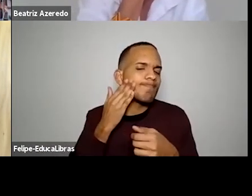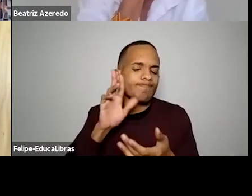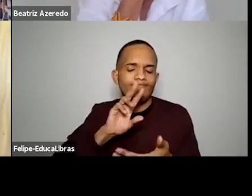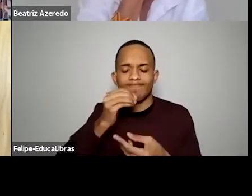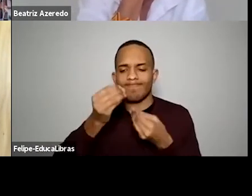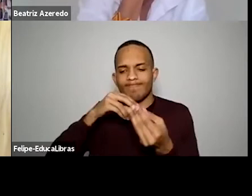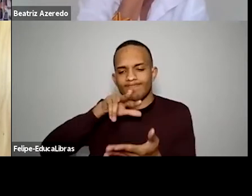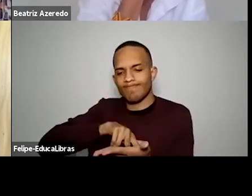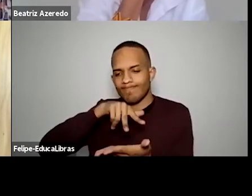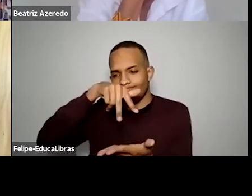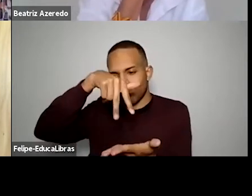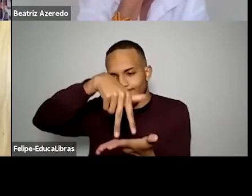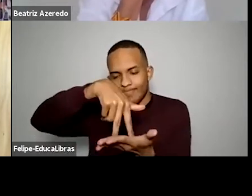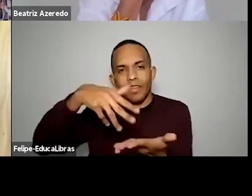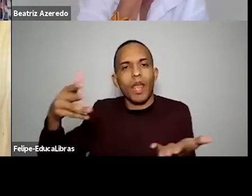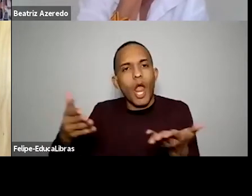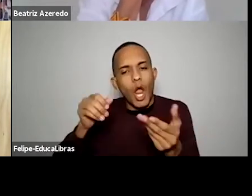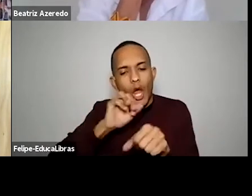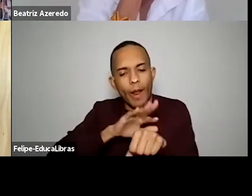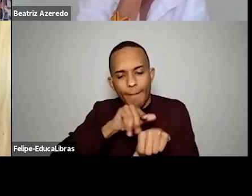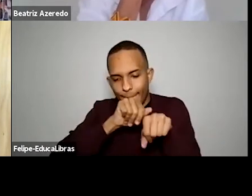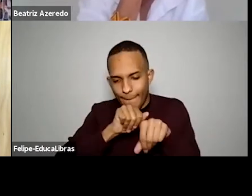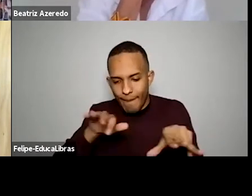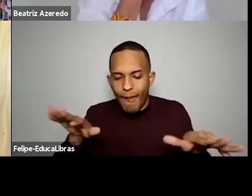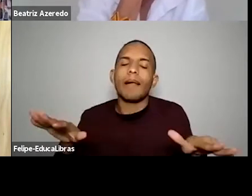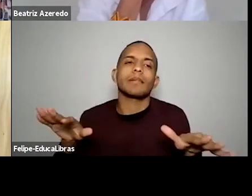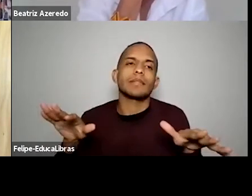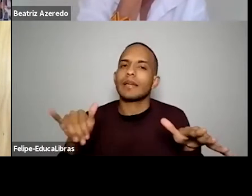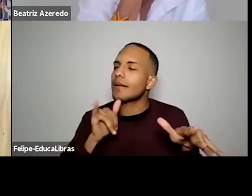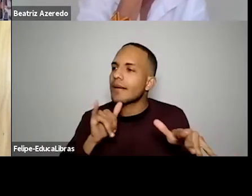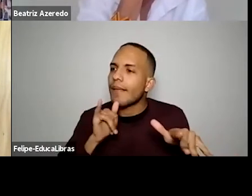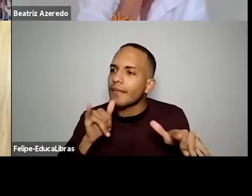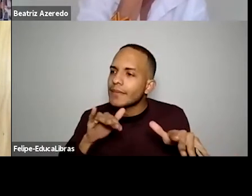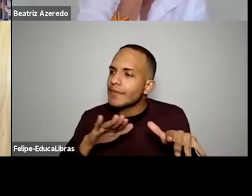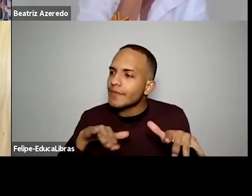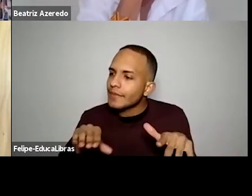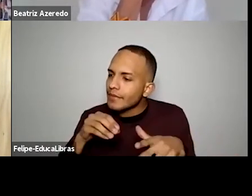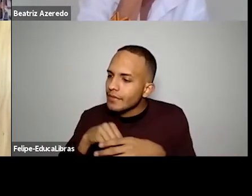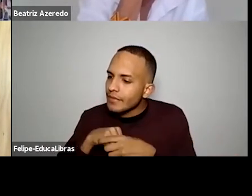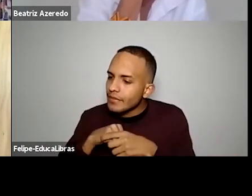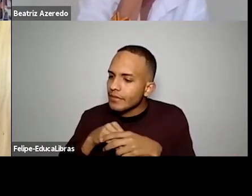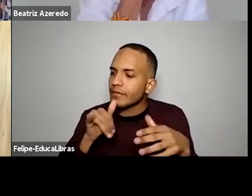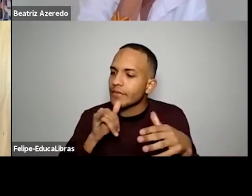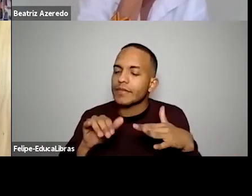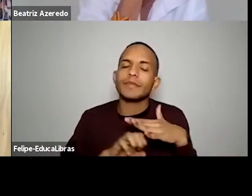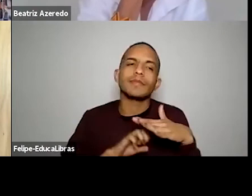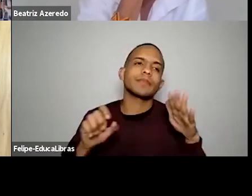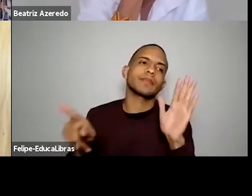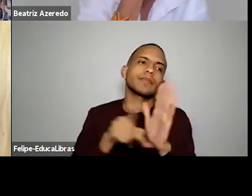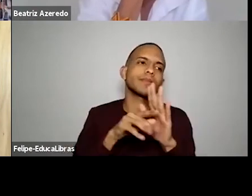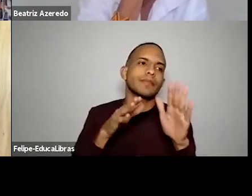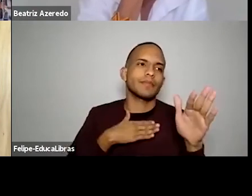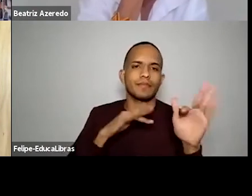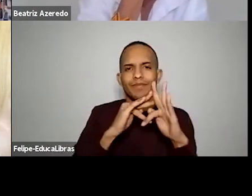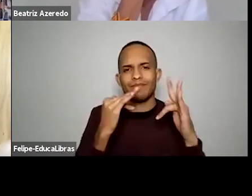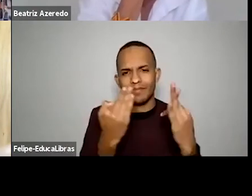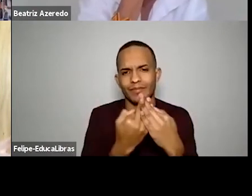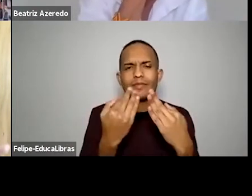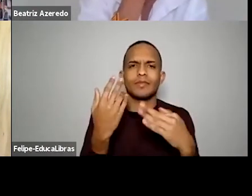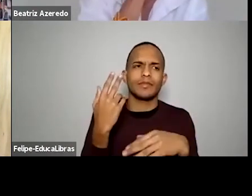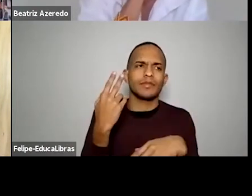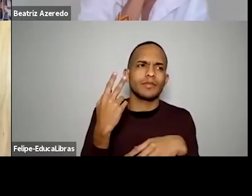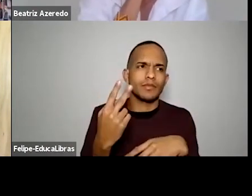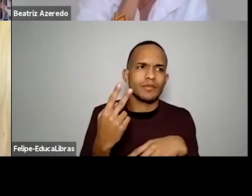E nesse contexto da pandemia, por exemplo, aqui dentro das empresas da minha família, das duas universidades, a gente fechou